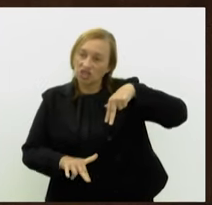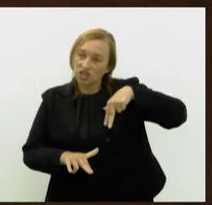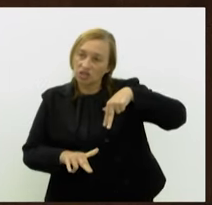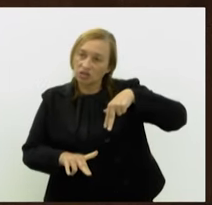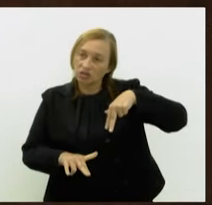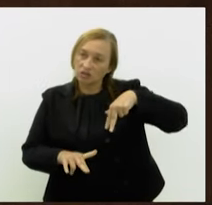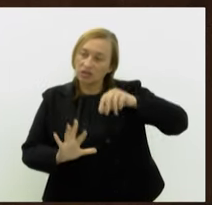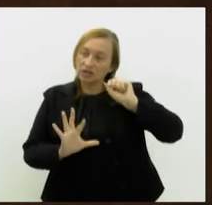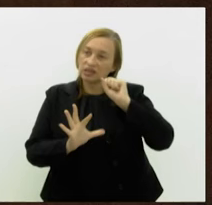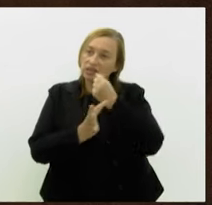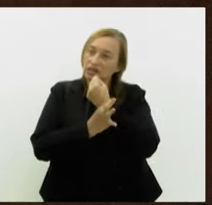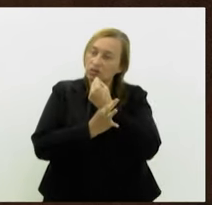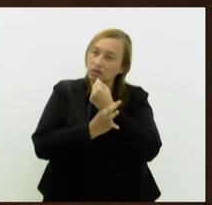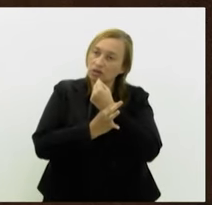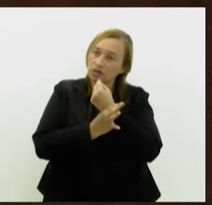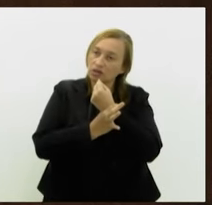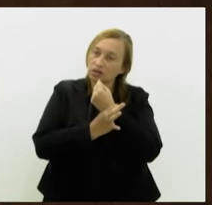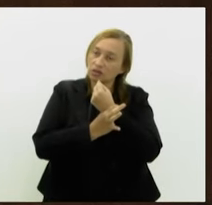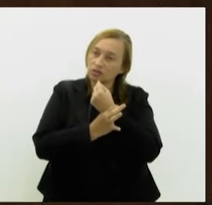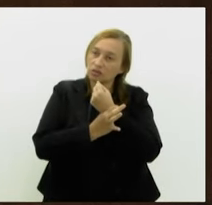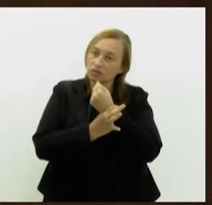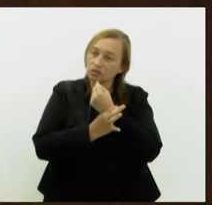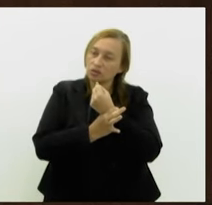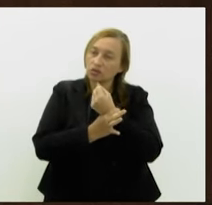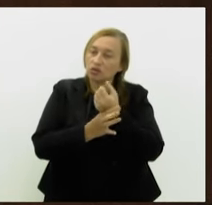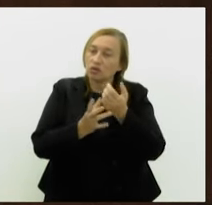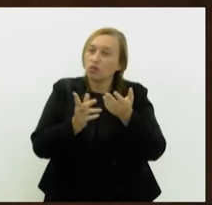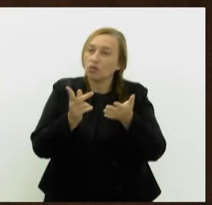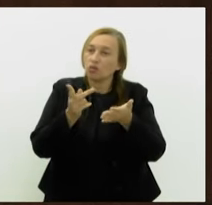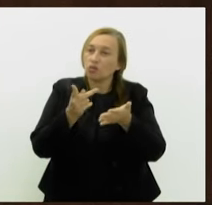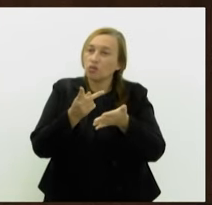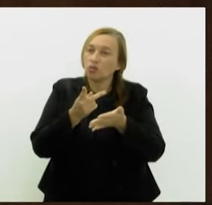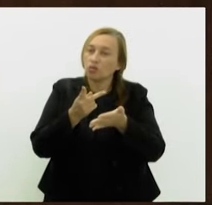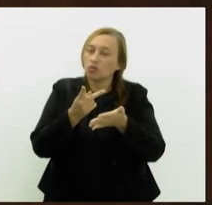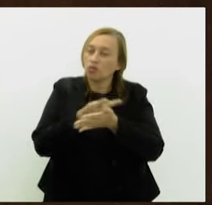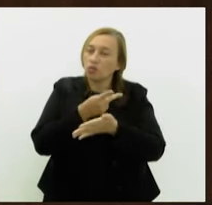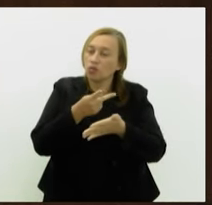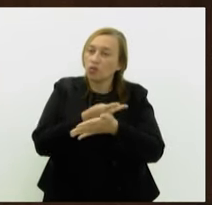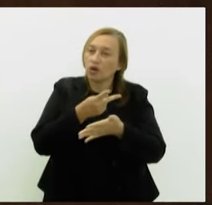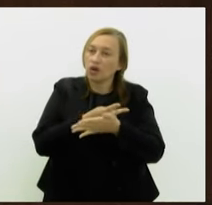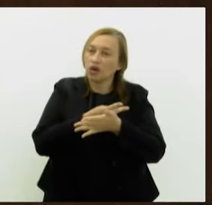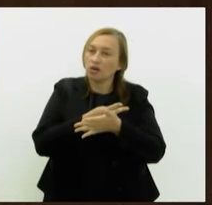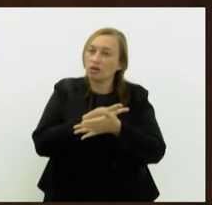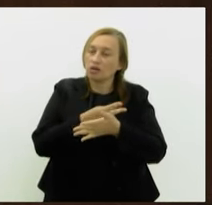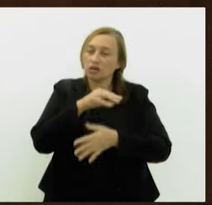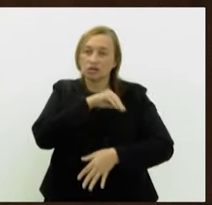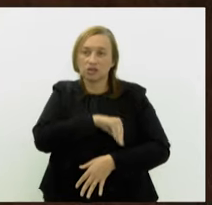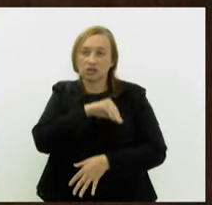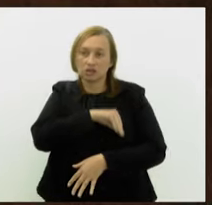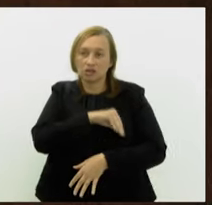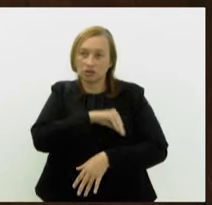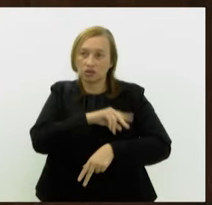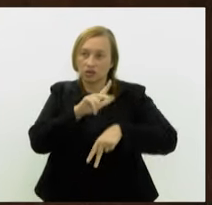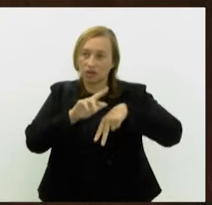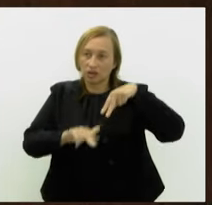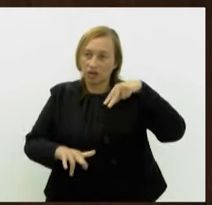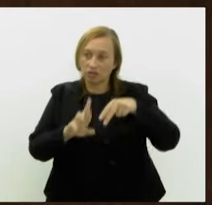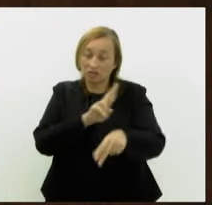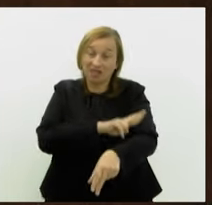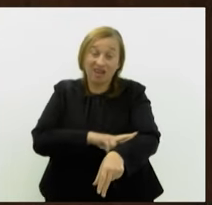garantia, a equiparação salarial, considerando disparidades de gênero e